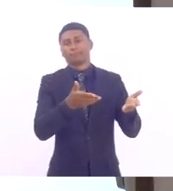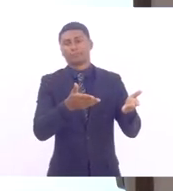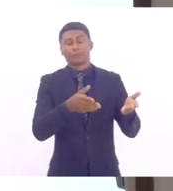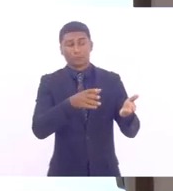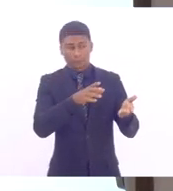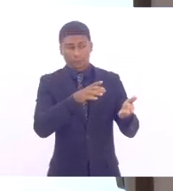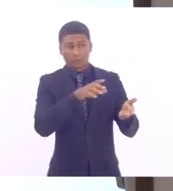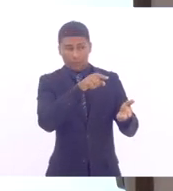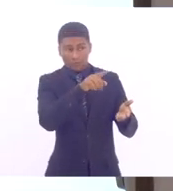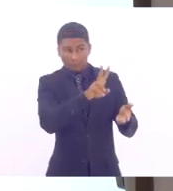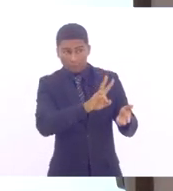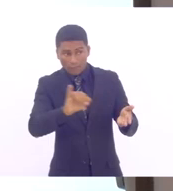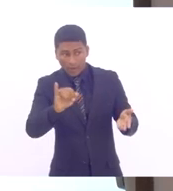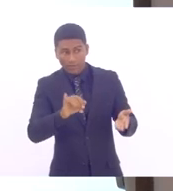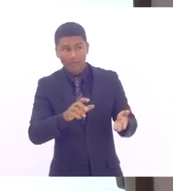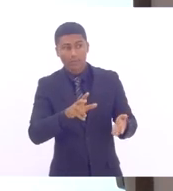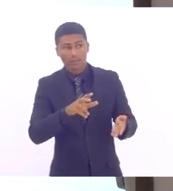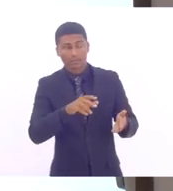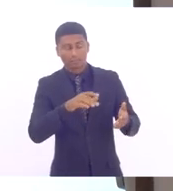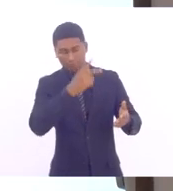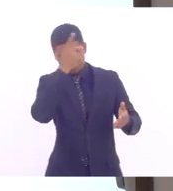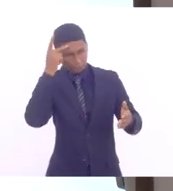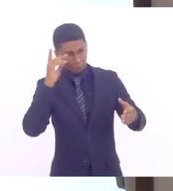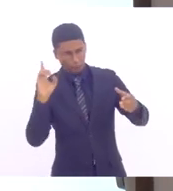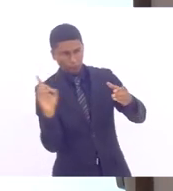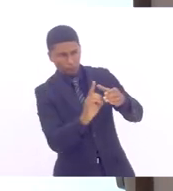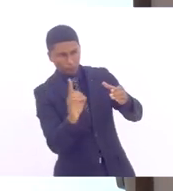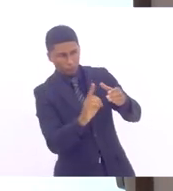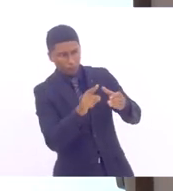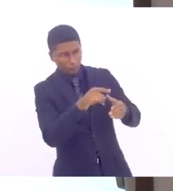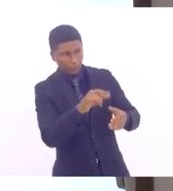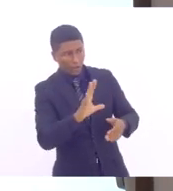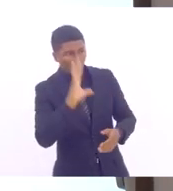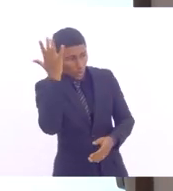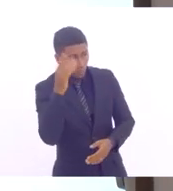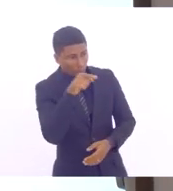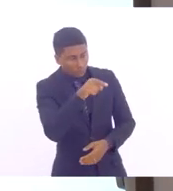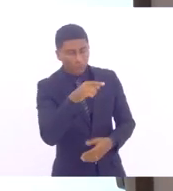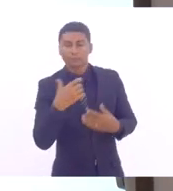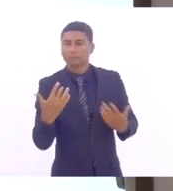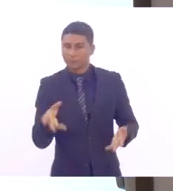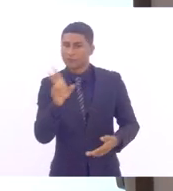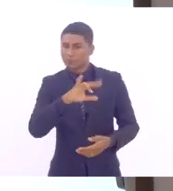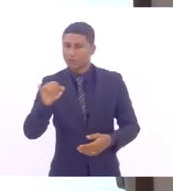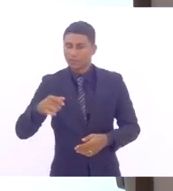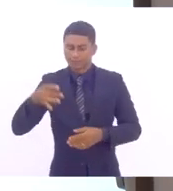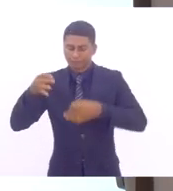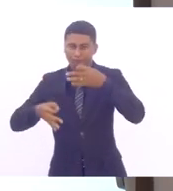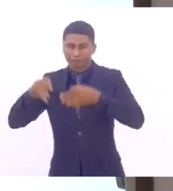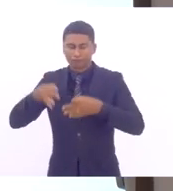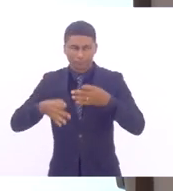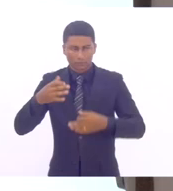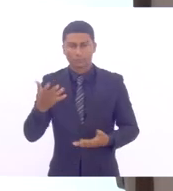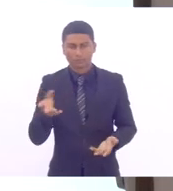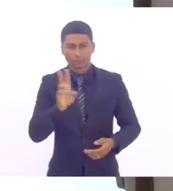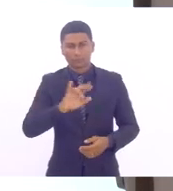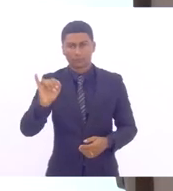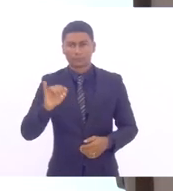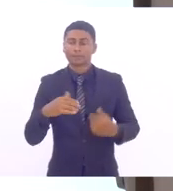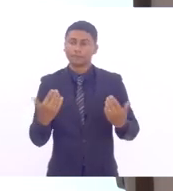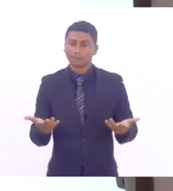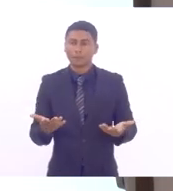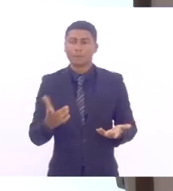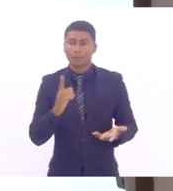responderá solidariamente pela conduta de seus membros ou associados. Então ela prevê a questão do membro